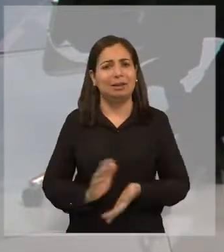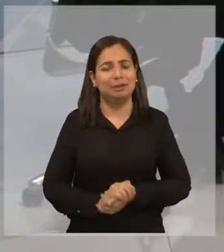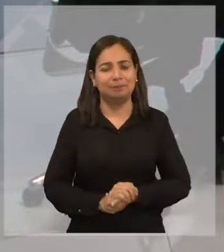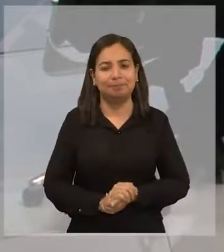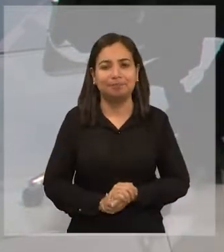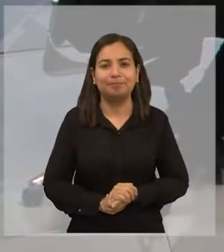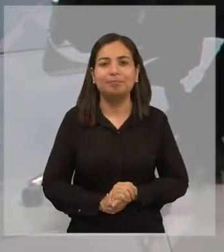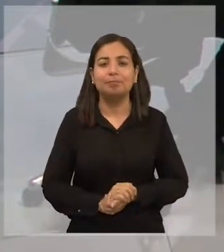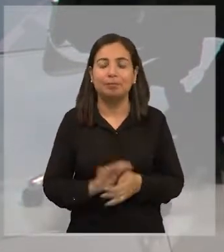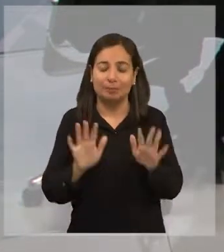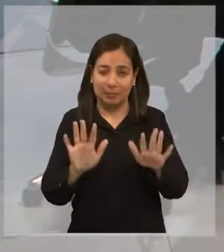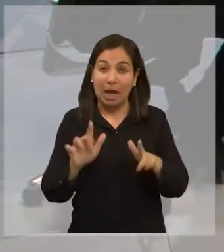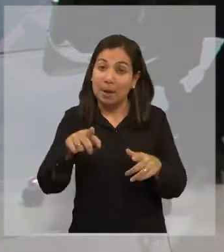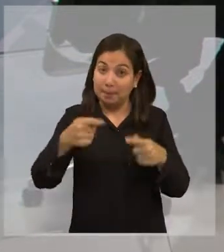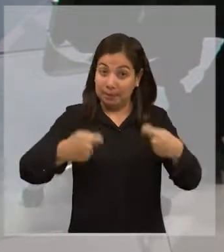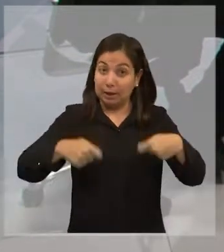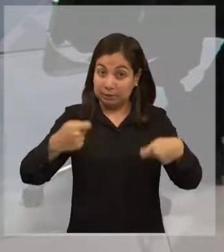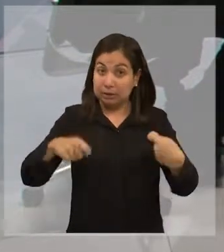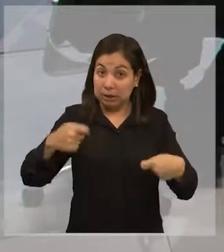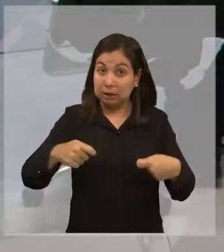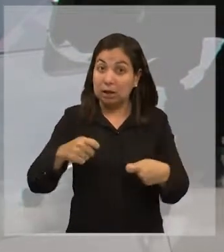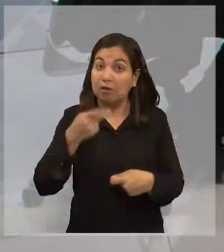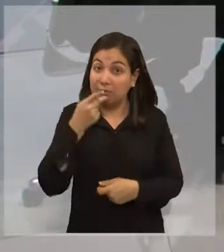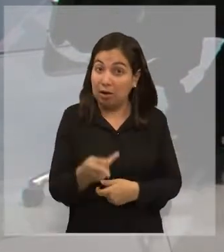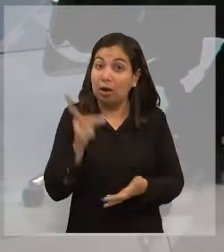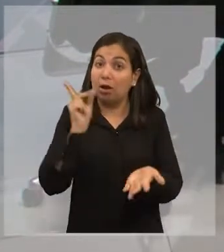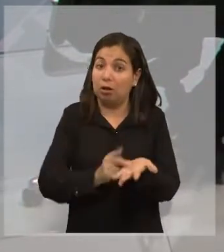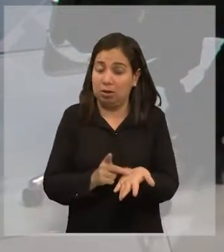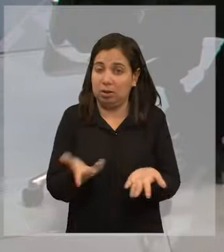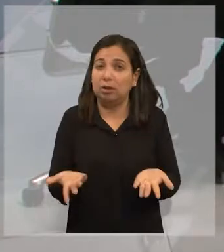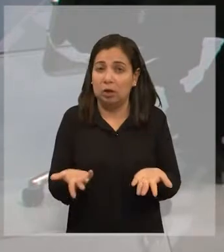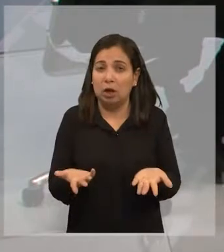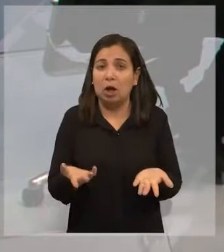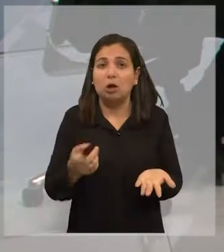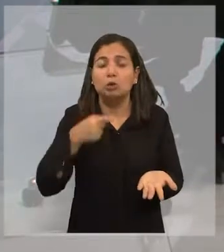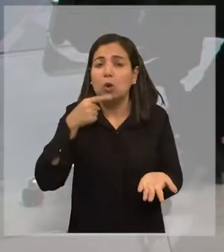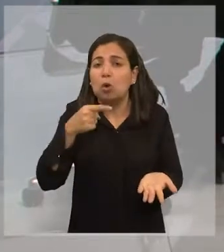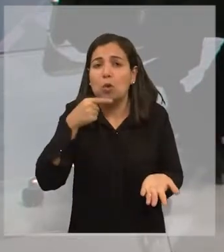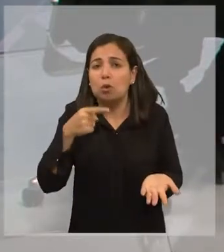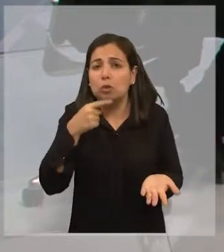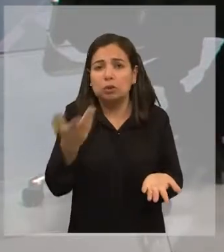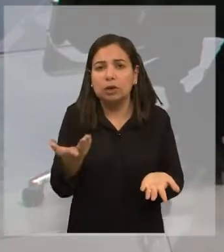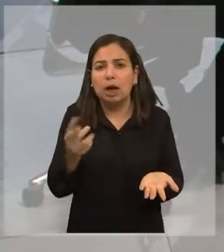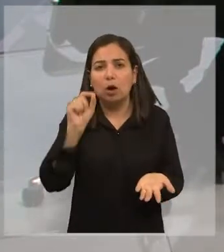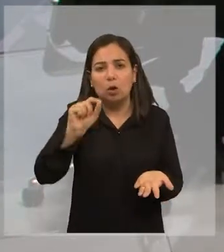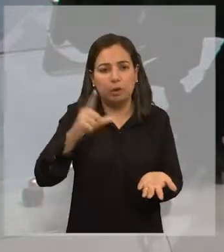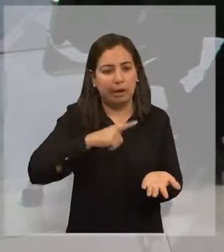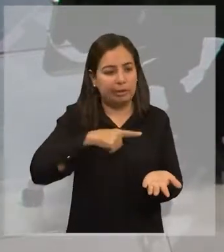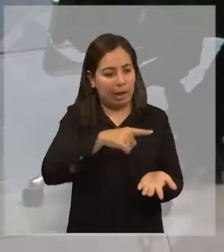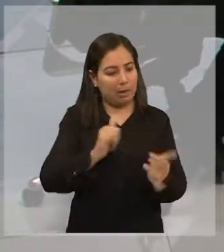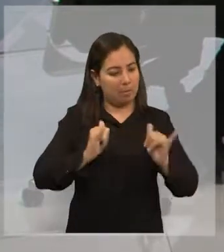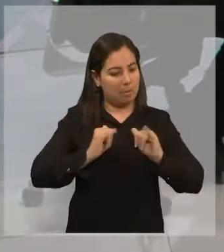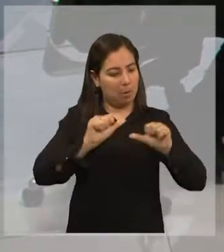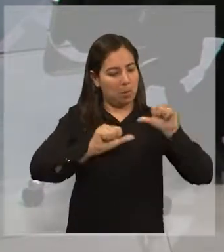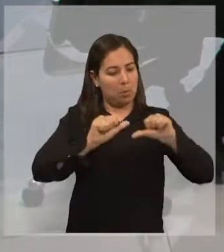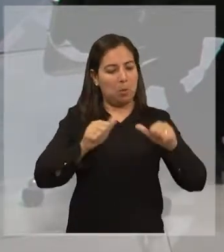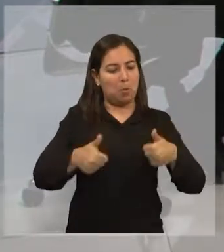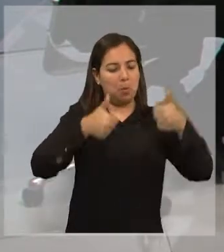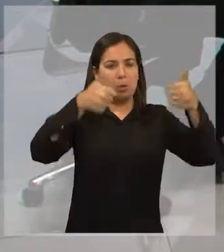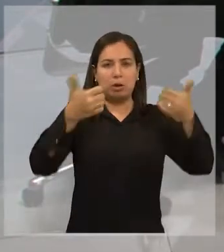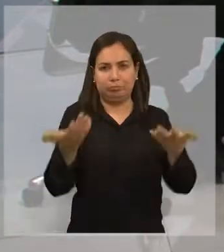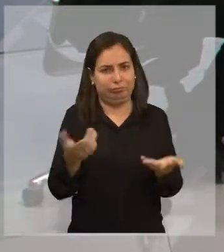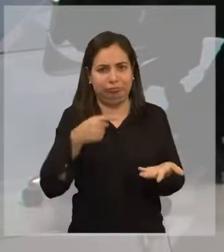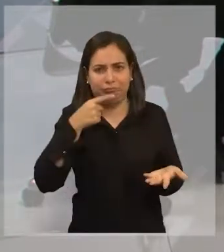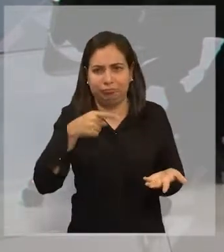que essa entender. economia não vai bombar. Você precisa também logo ser bem realista. Não A há reforma condições trabalhista tá aí objetivas pra para a dizer. reforma bombar. A reforma